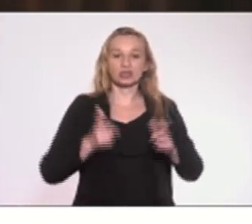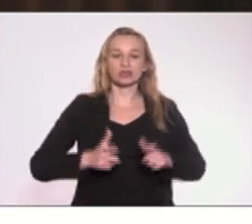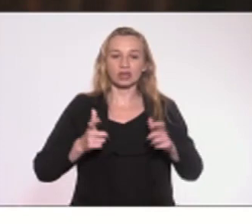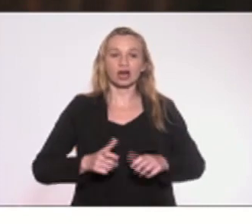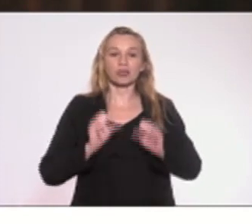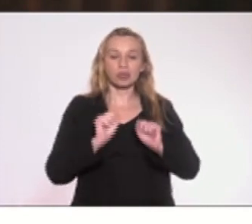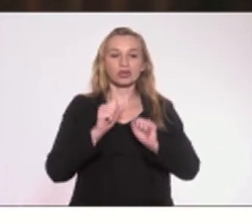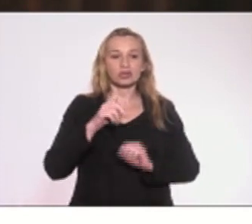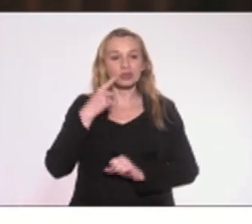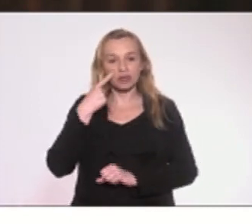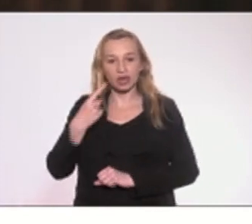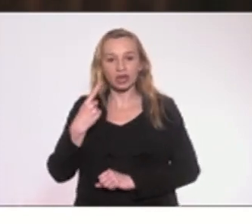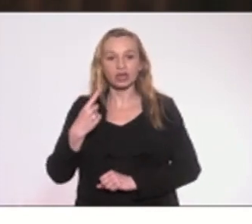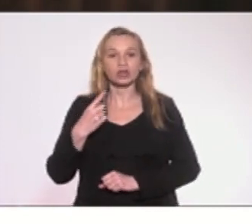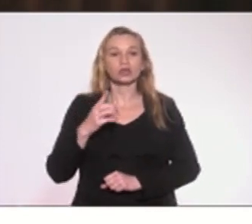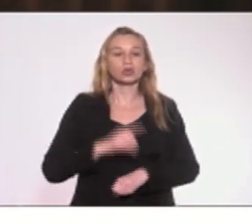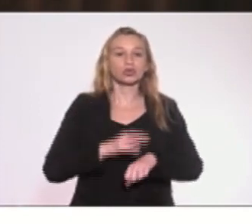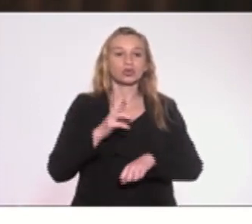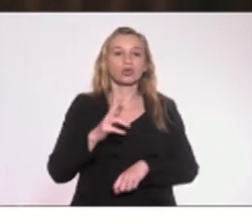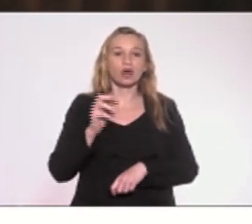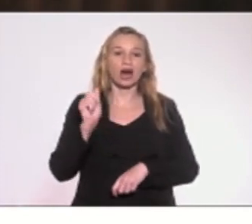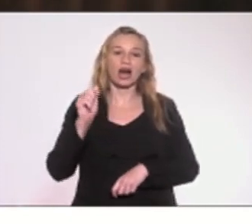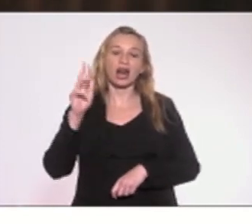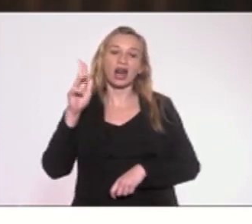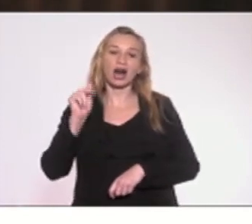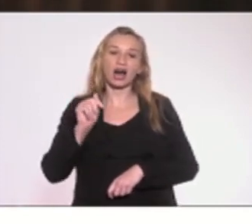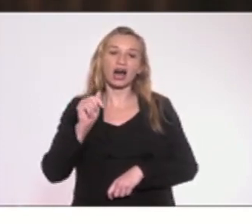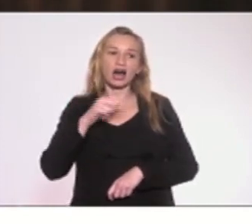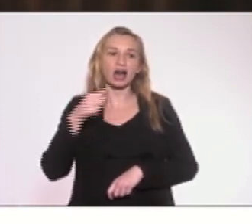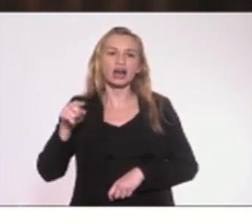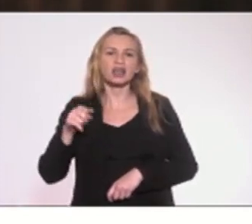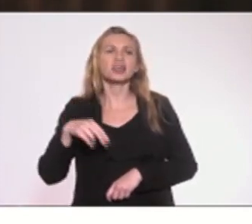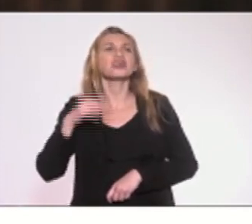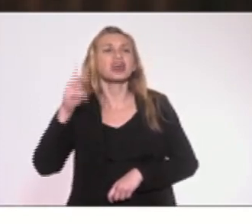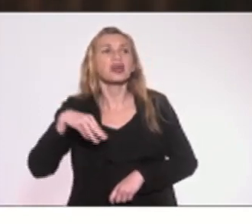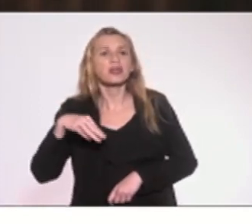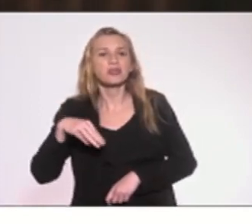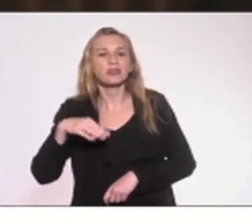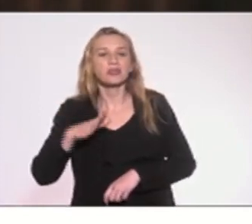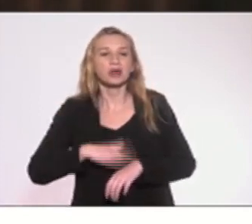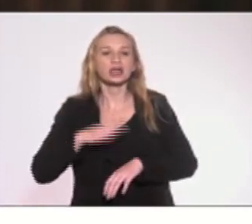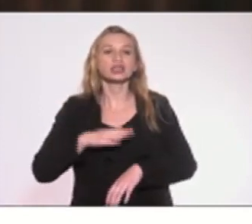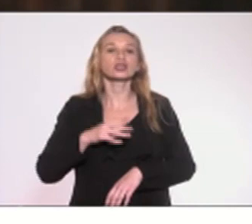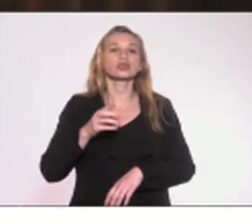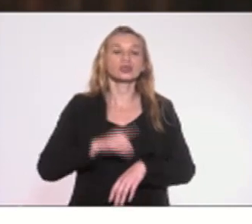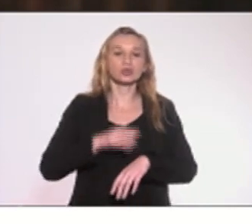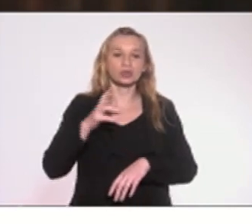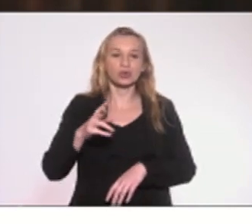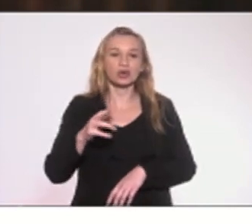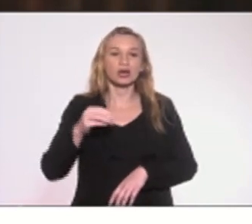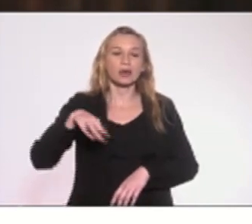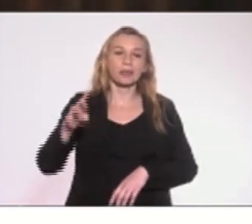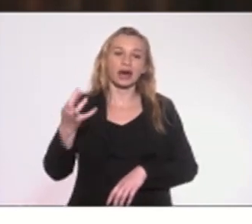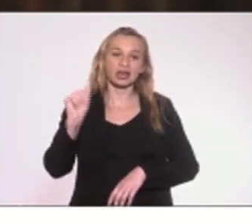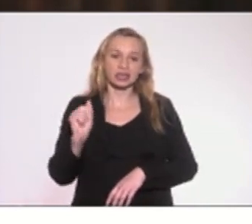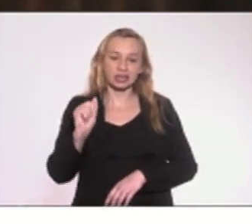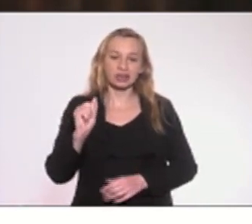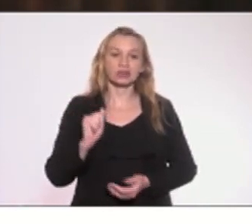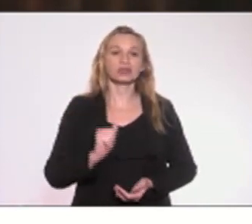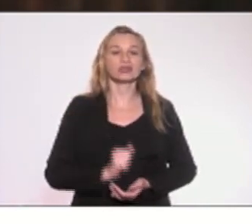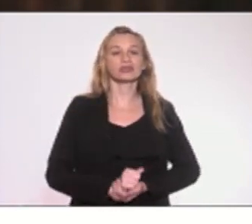Posso avistar o doutor Alain? Quem mais? Algum outro chefe aqui? Doutora Marta Rocha, deputada Marta Rocha.